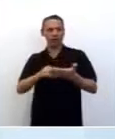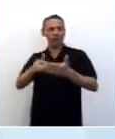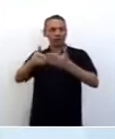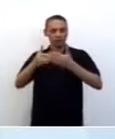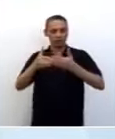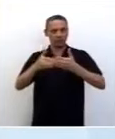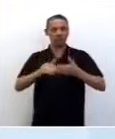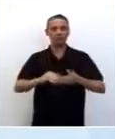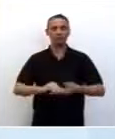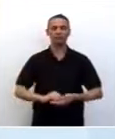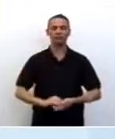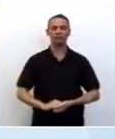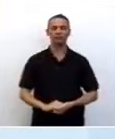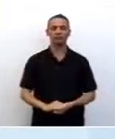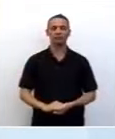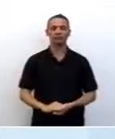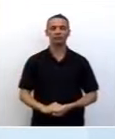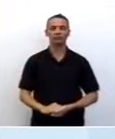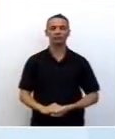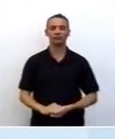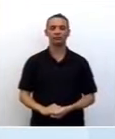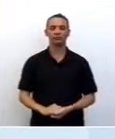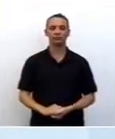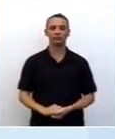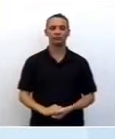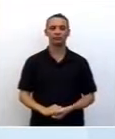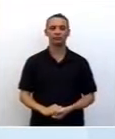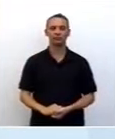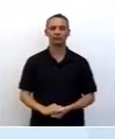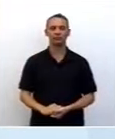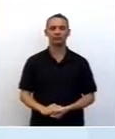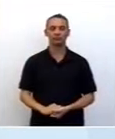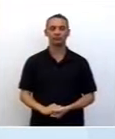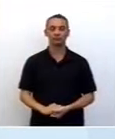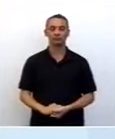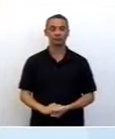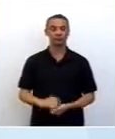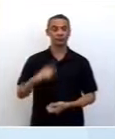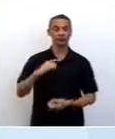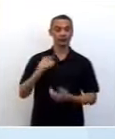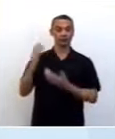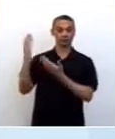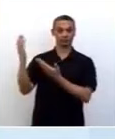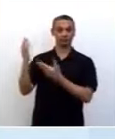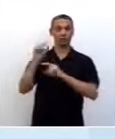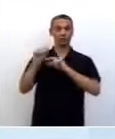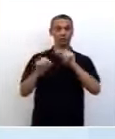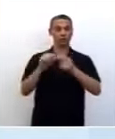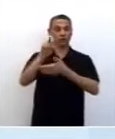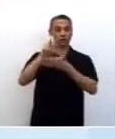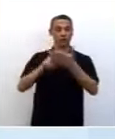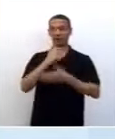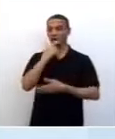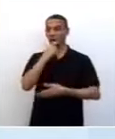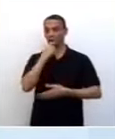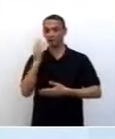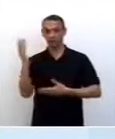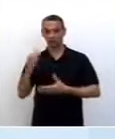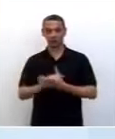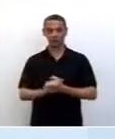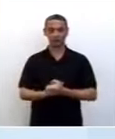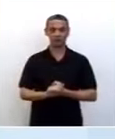Sure. Ok. So, we have there. Nós temos ali no nosso slide, né? Skimming. Todo